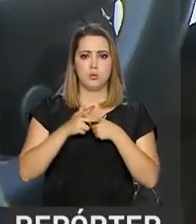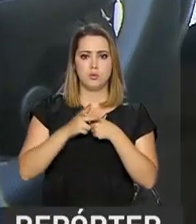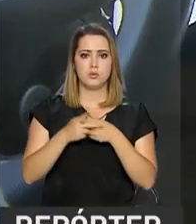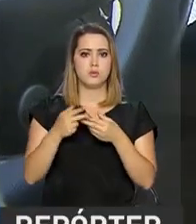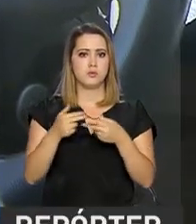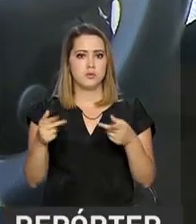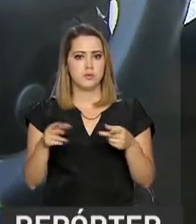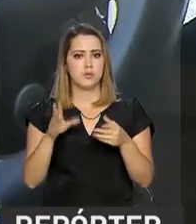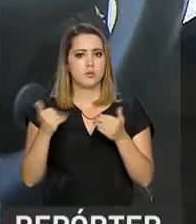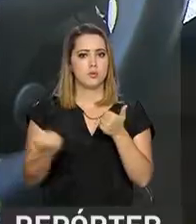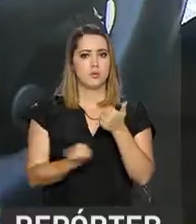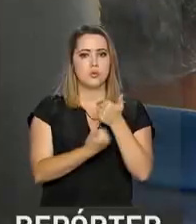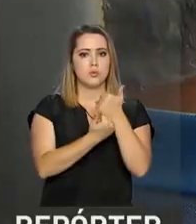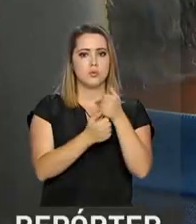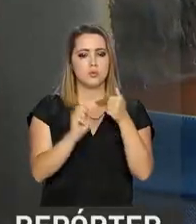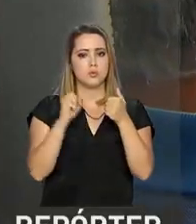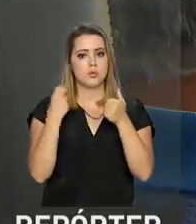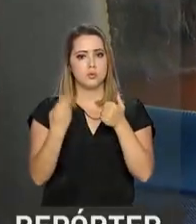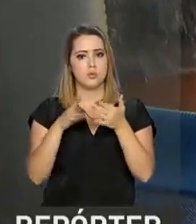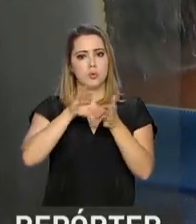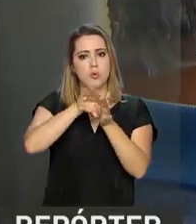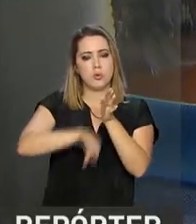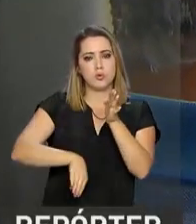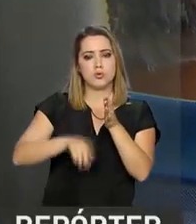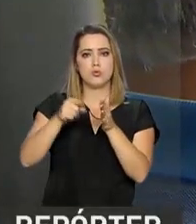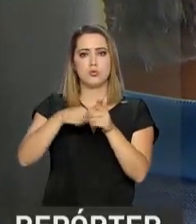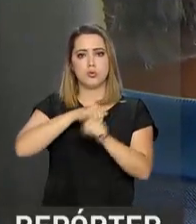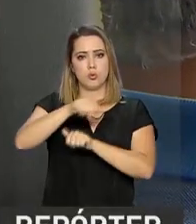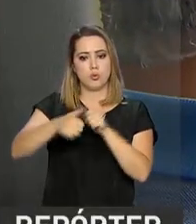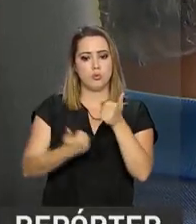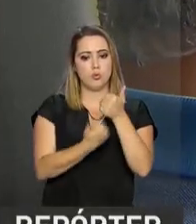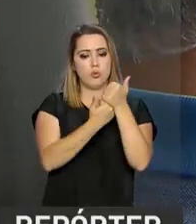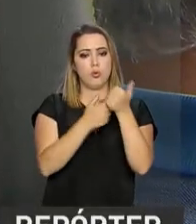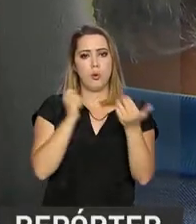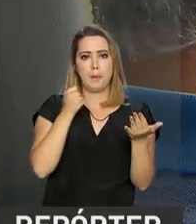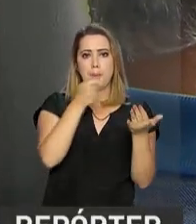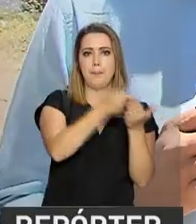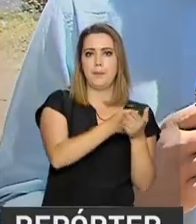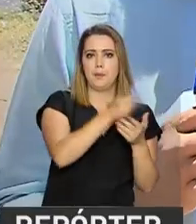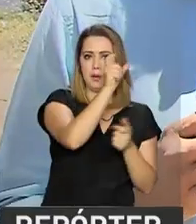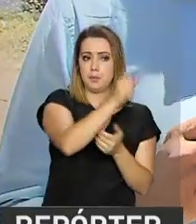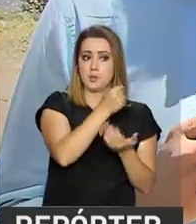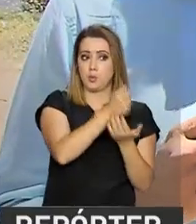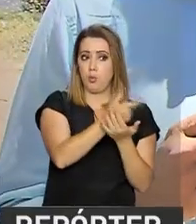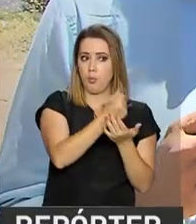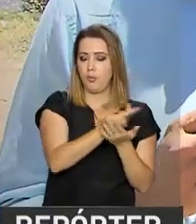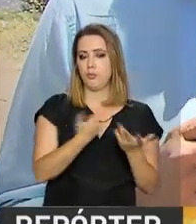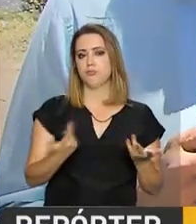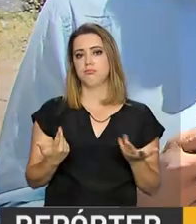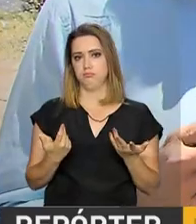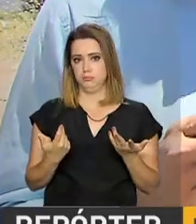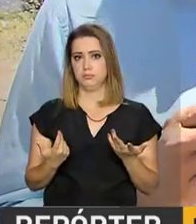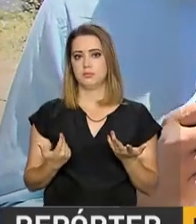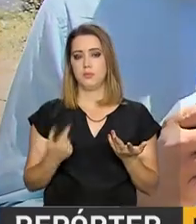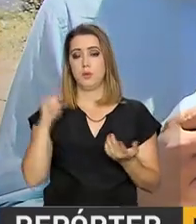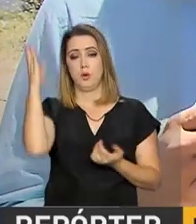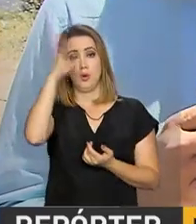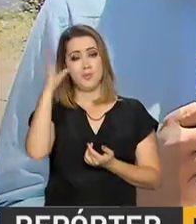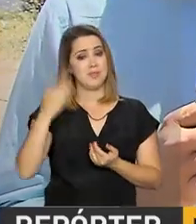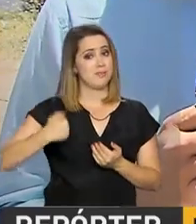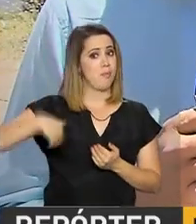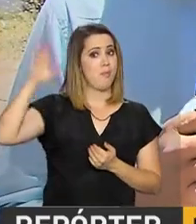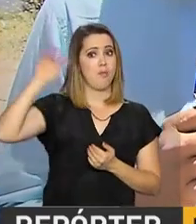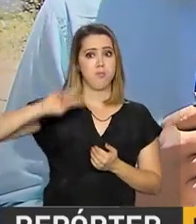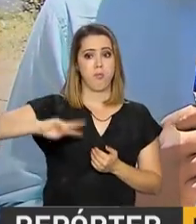produto substituição ou retirada do mercado reembolsando consumidor o brasil é um dos países com maior aumento